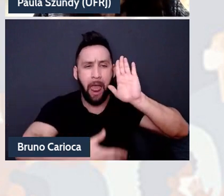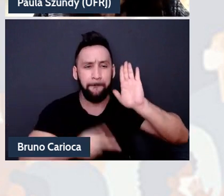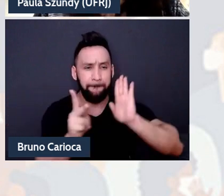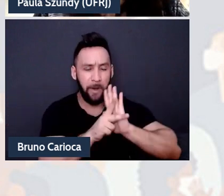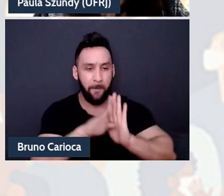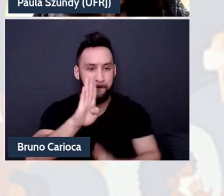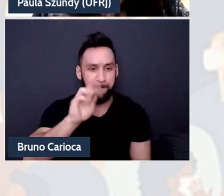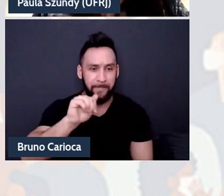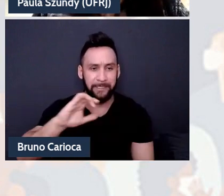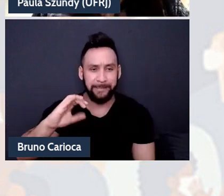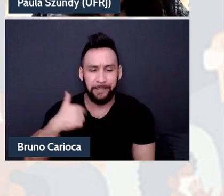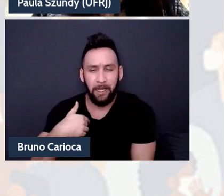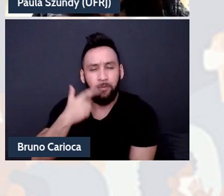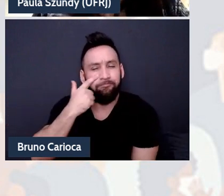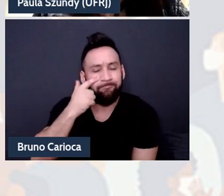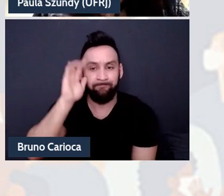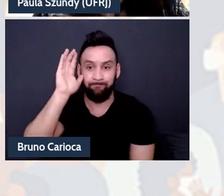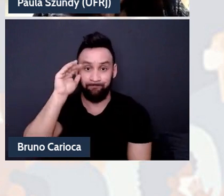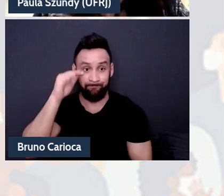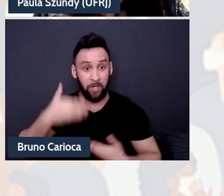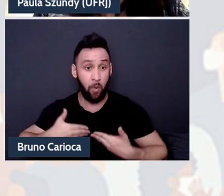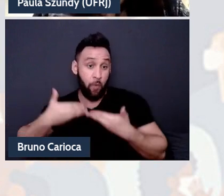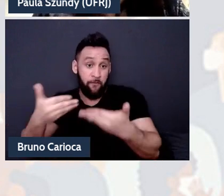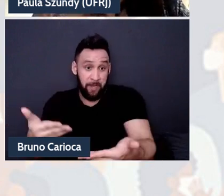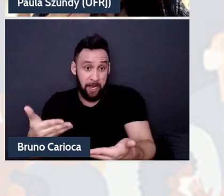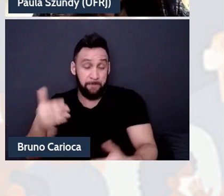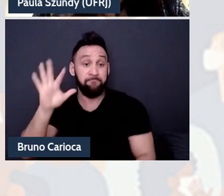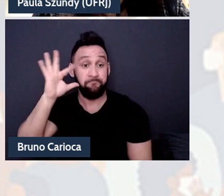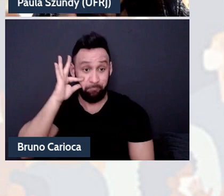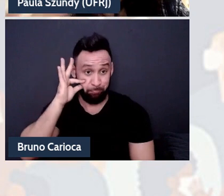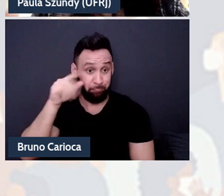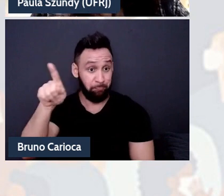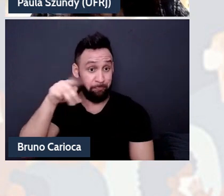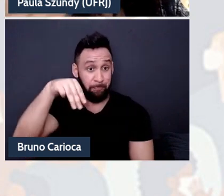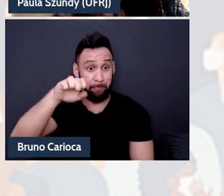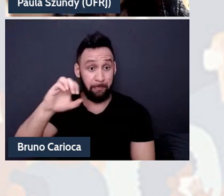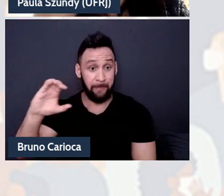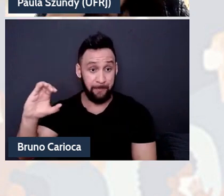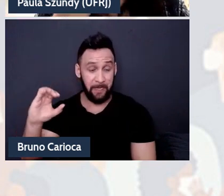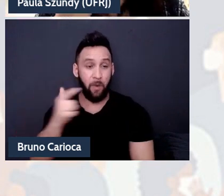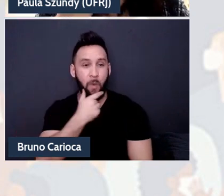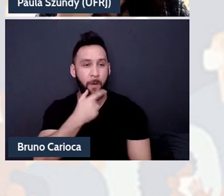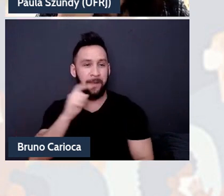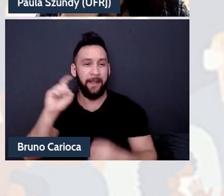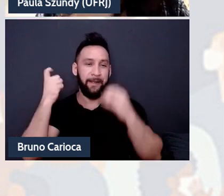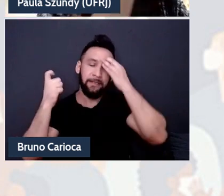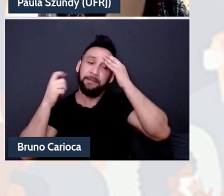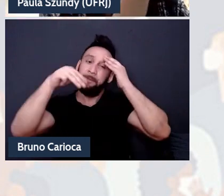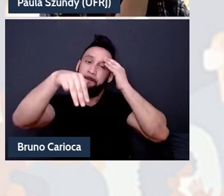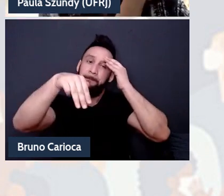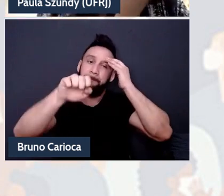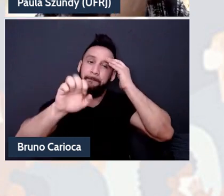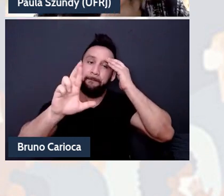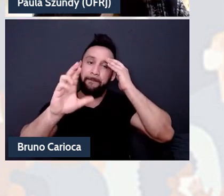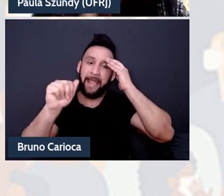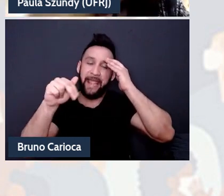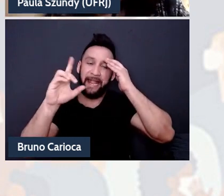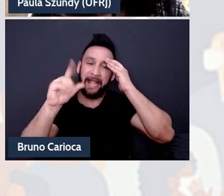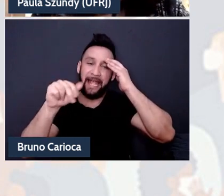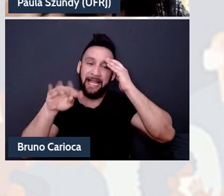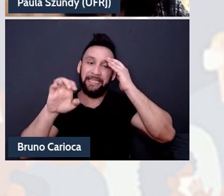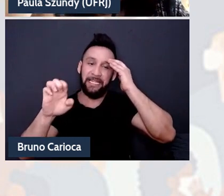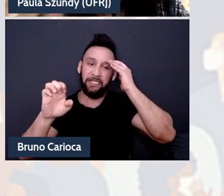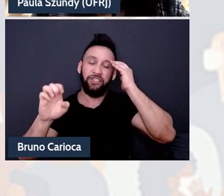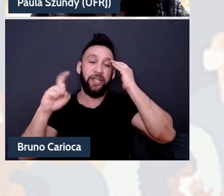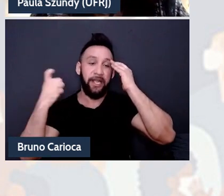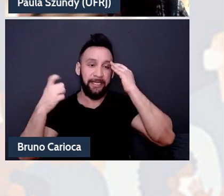inclusive, no evento do MEC, em que o Mercadante, ainda ministro da Educação, entrega